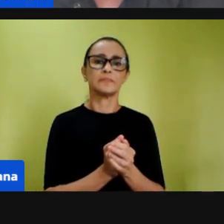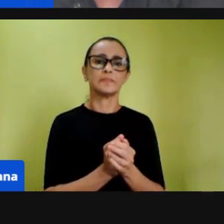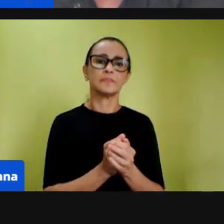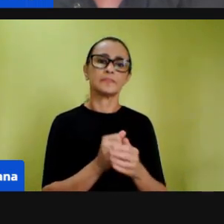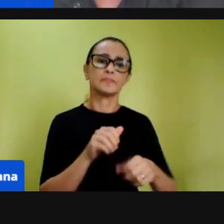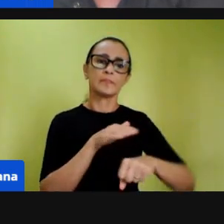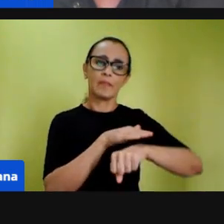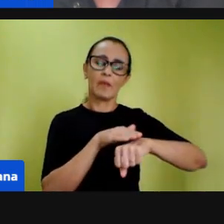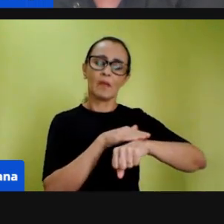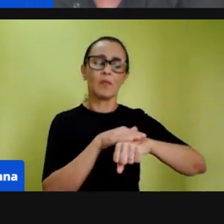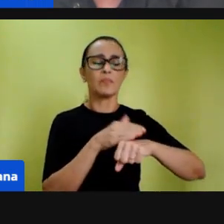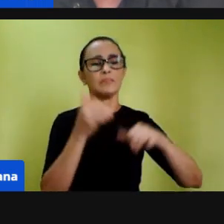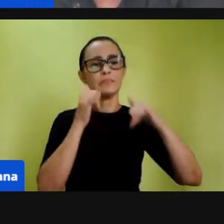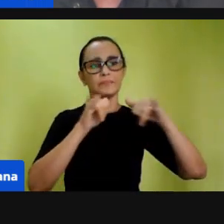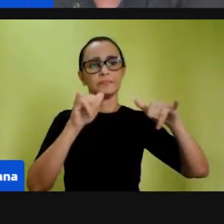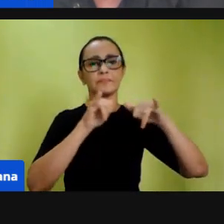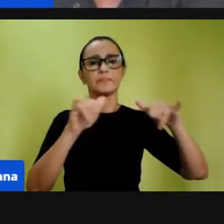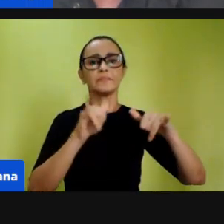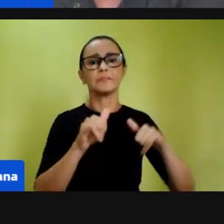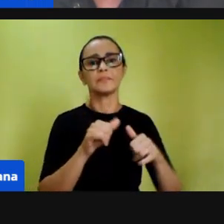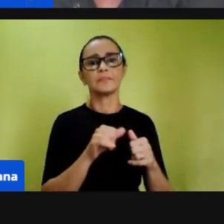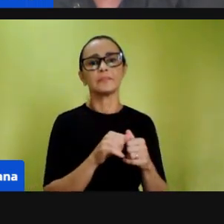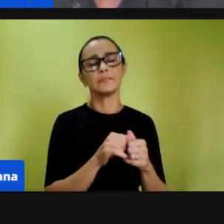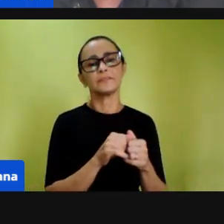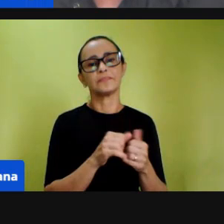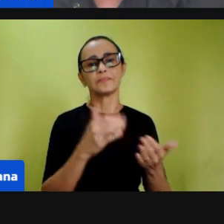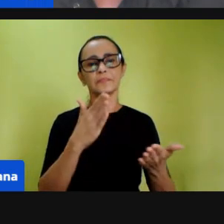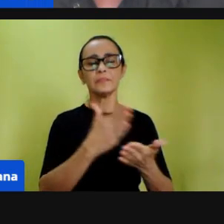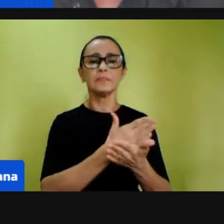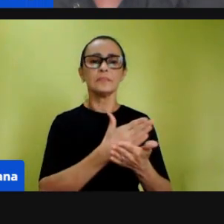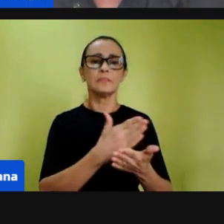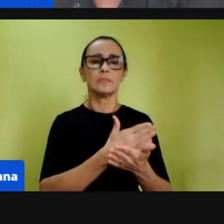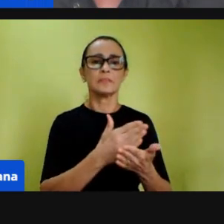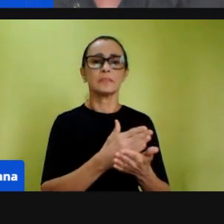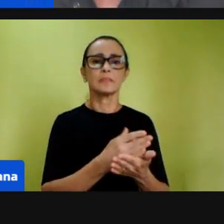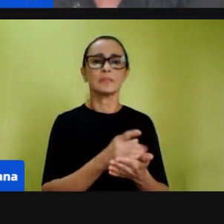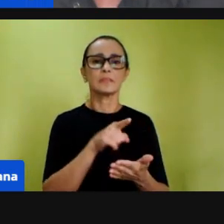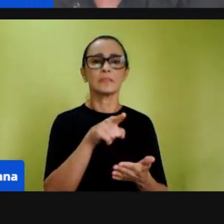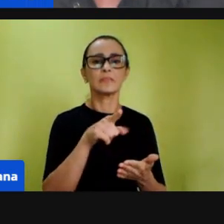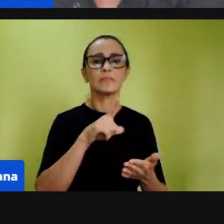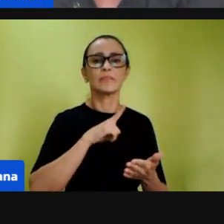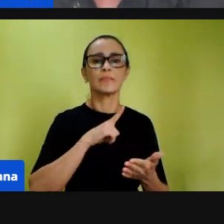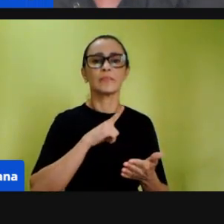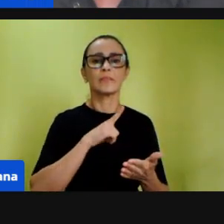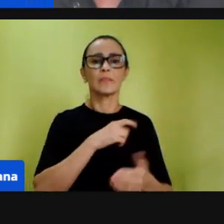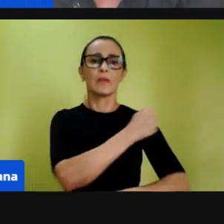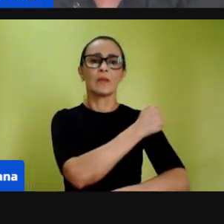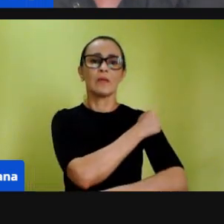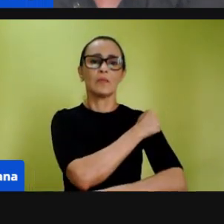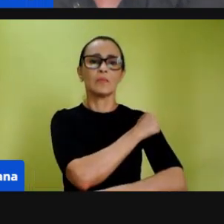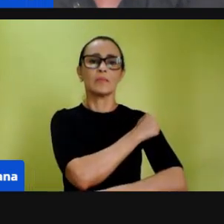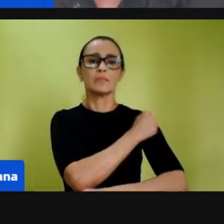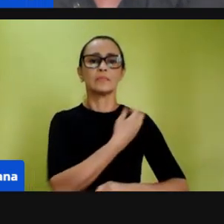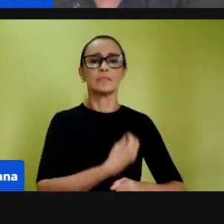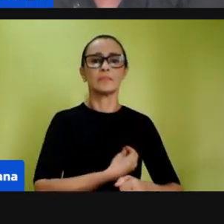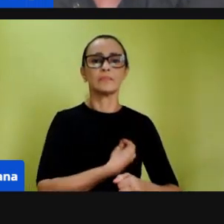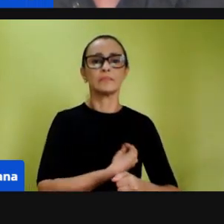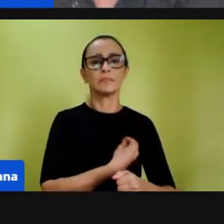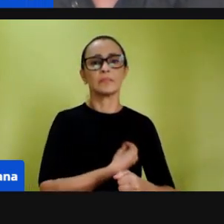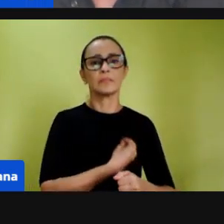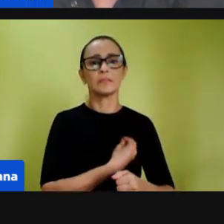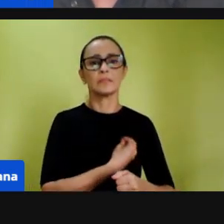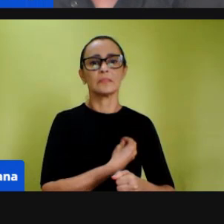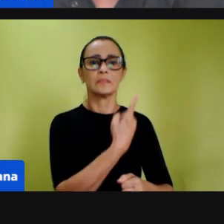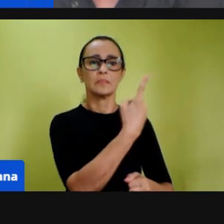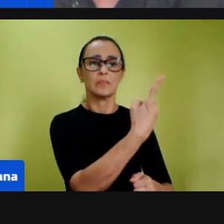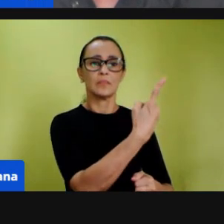todos nós, que é a questão de que muitas vezes você tem o aluno presente em um encontro, em uma aula, e